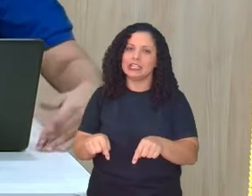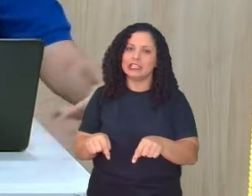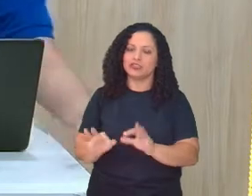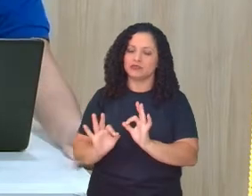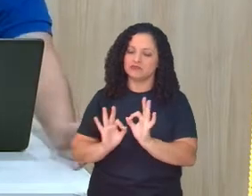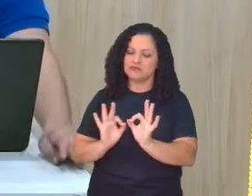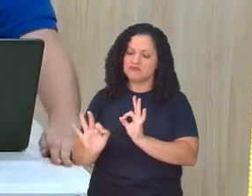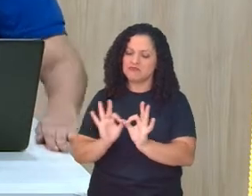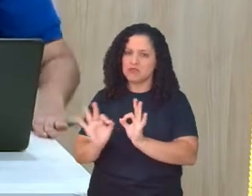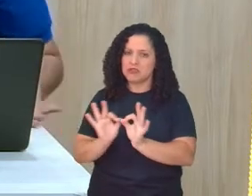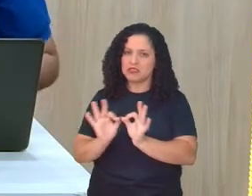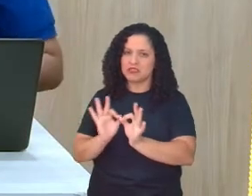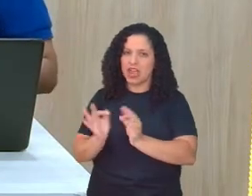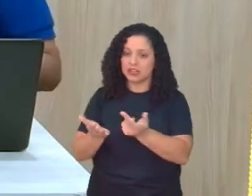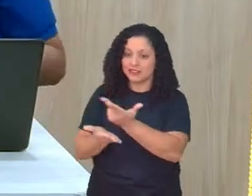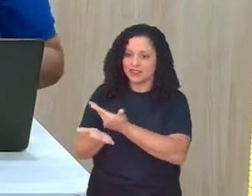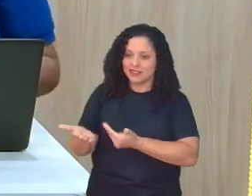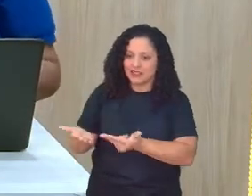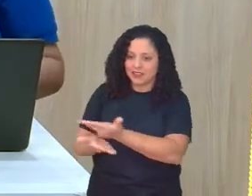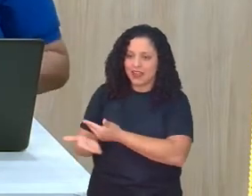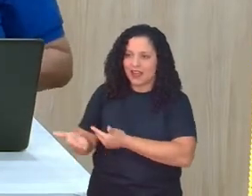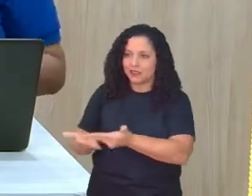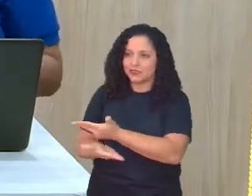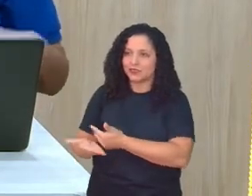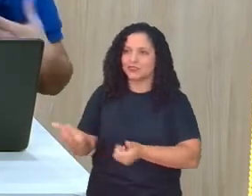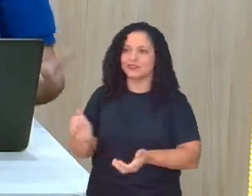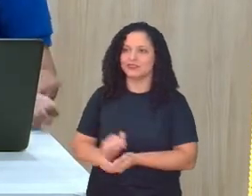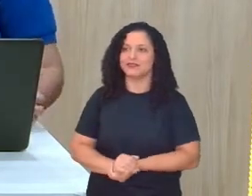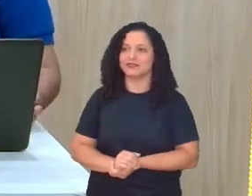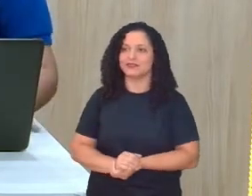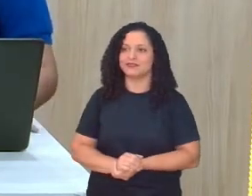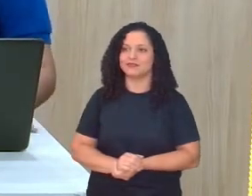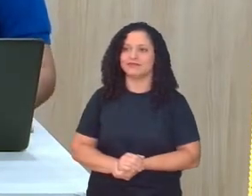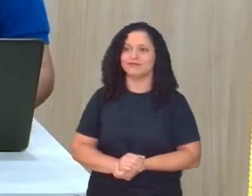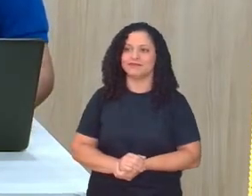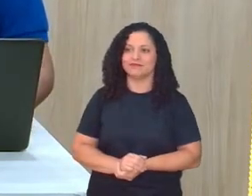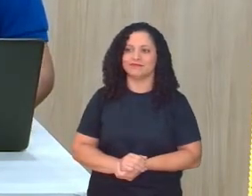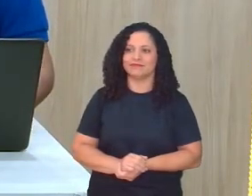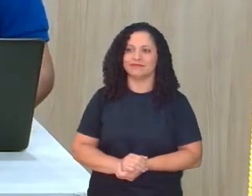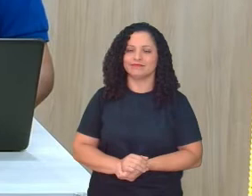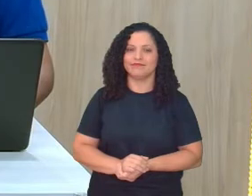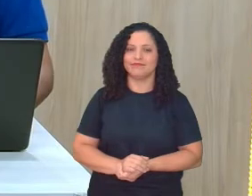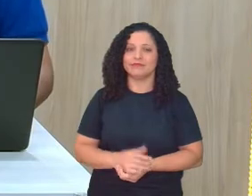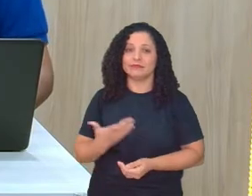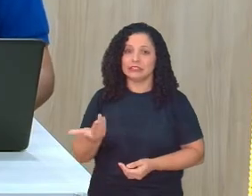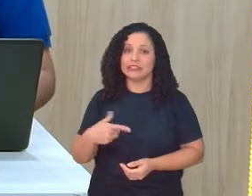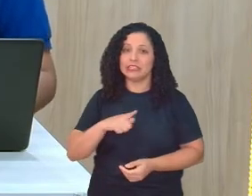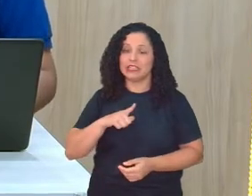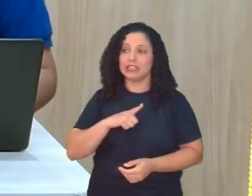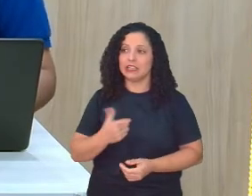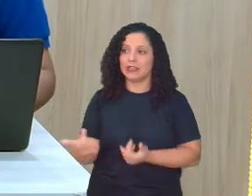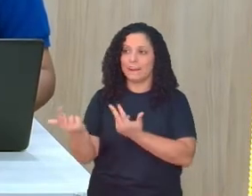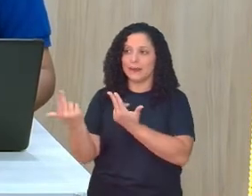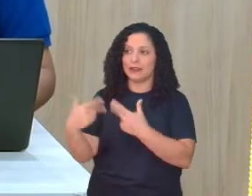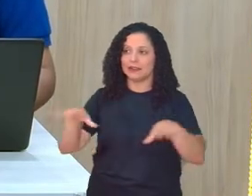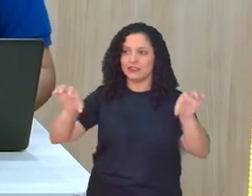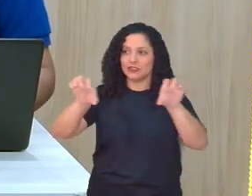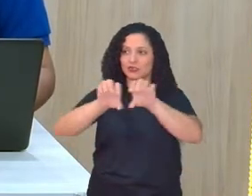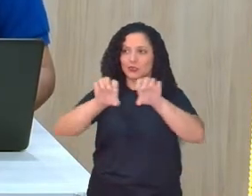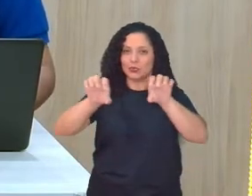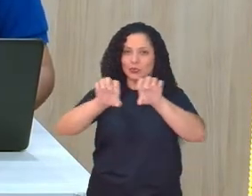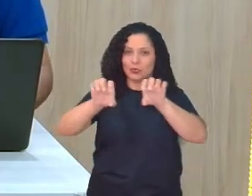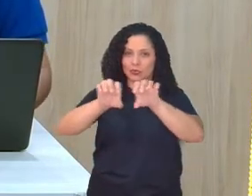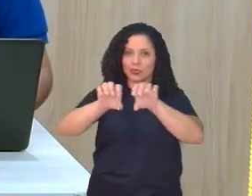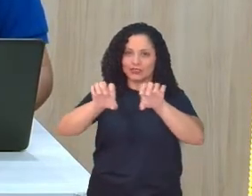bem desenhados. Então a gente não Eles são precisa. completos e bem desenhados, não é? Seguindo essa estrutura aí.